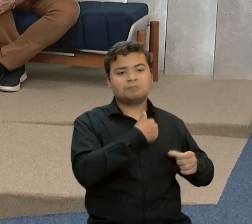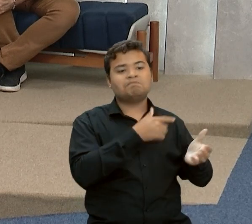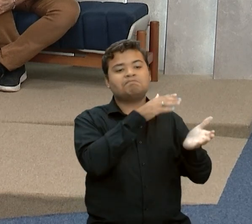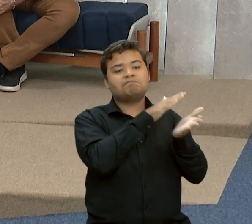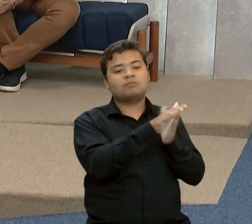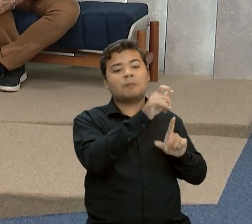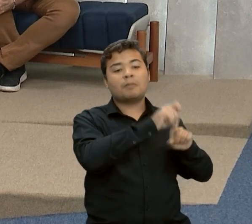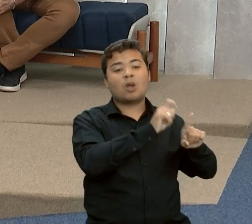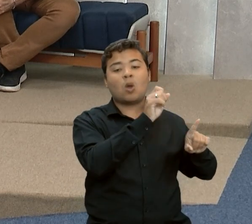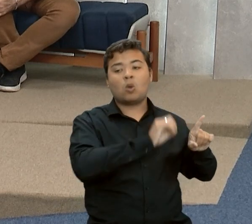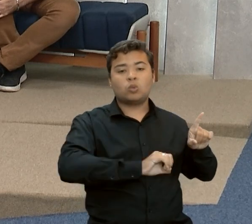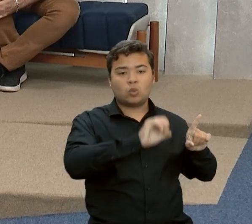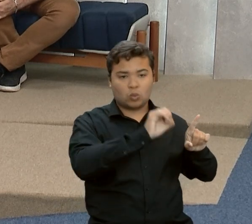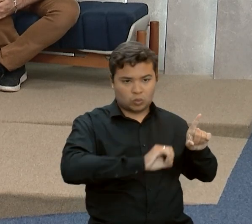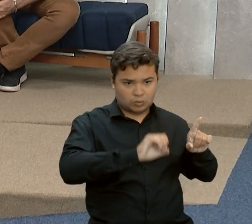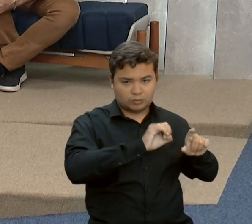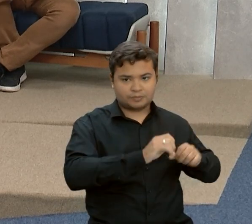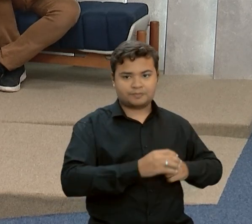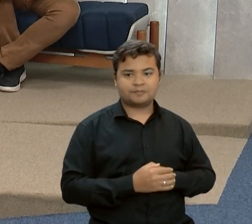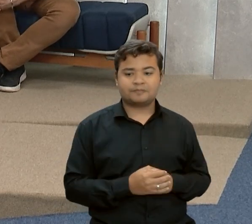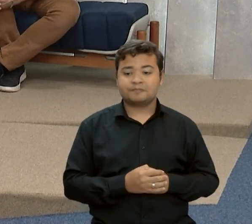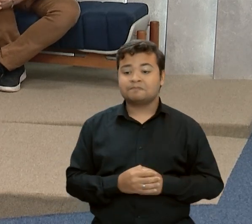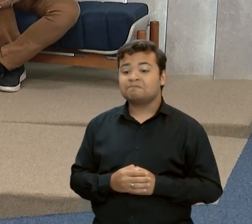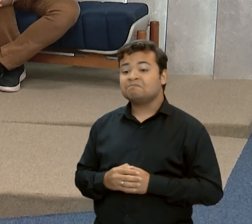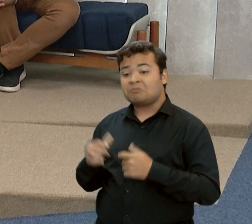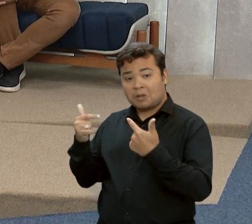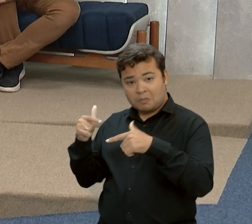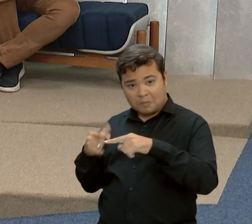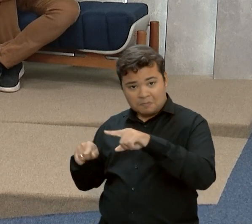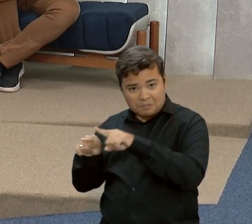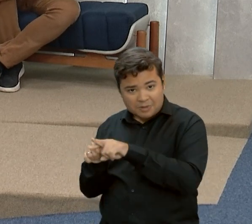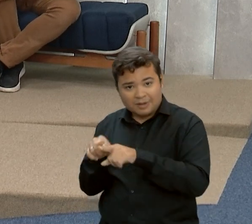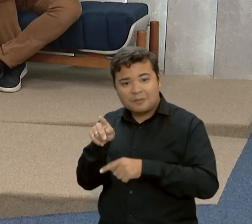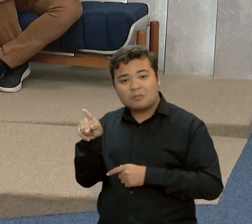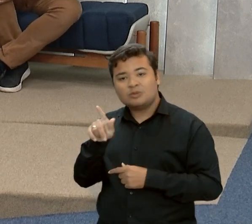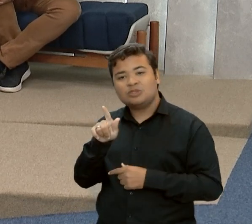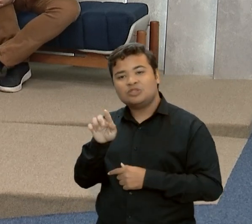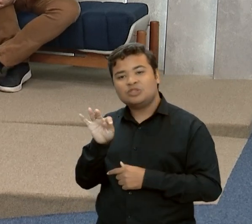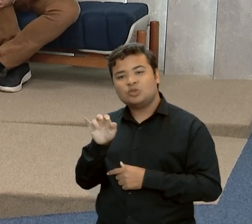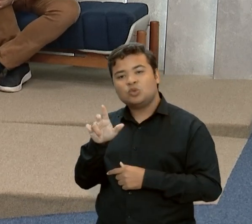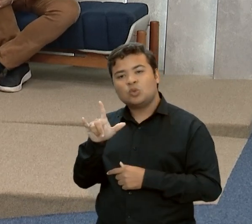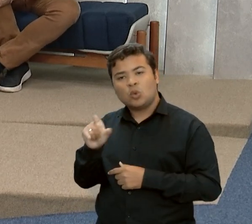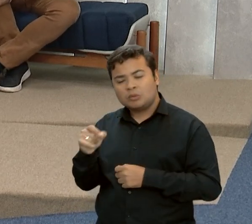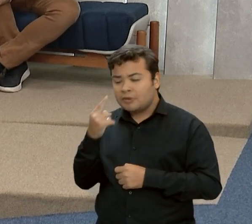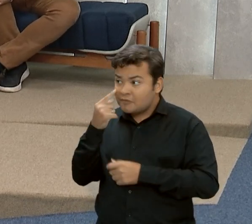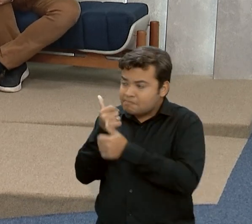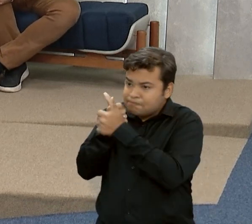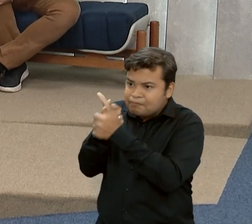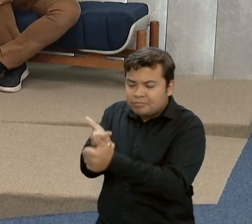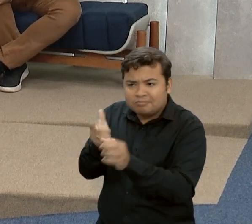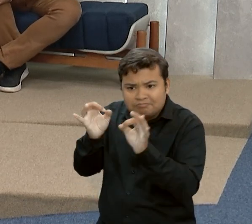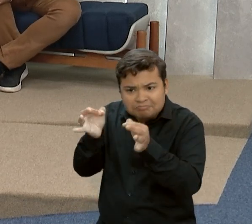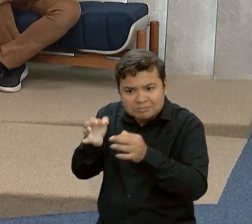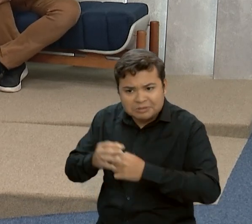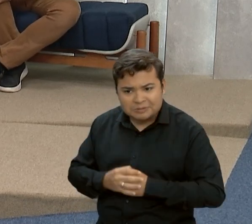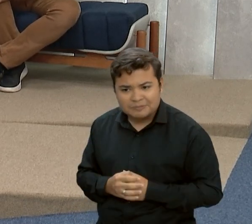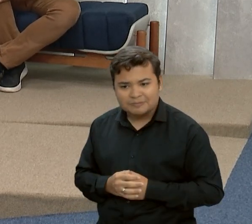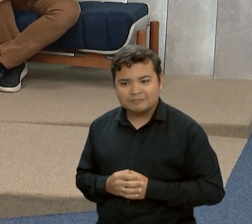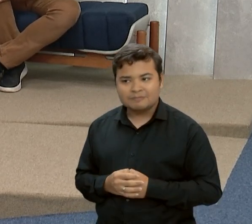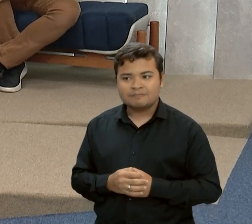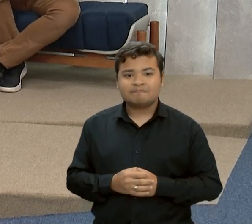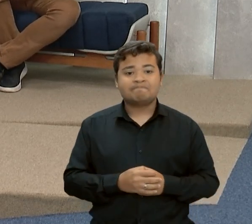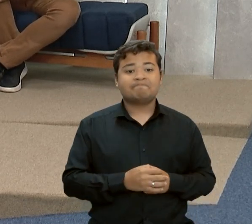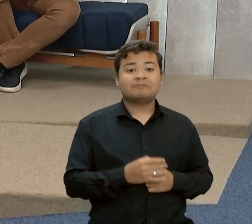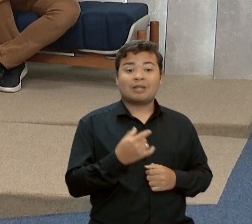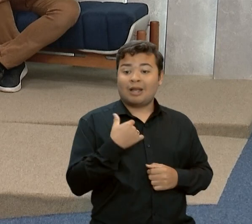Então, está aí. Como parceiro de trabalho, professor Getúlio, o senhor acompanhou desse processo também? Então, o que eu posso dizer? Em